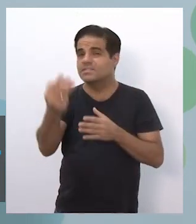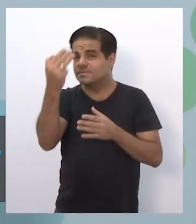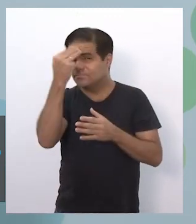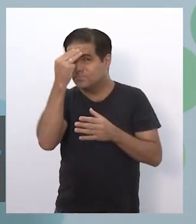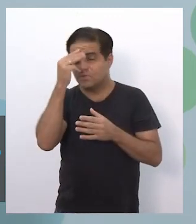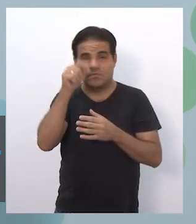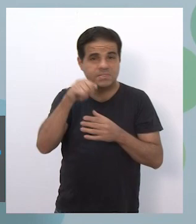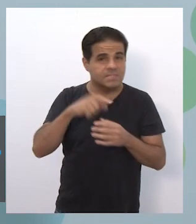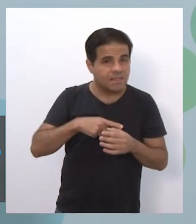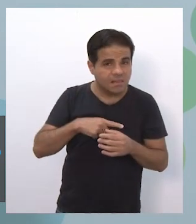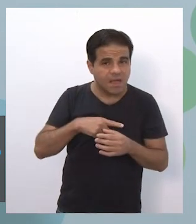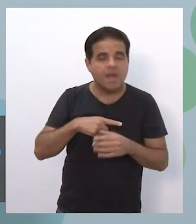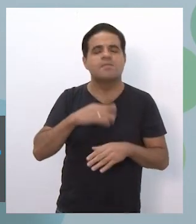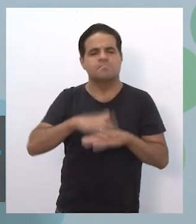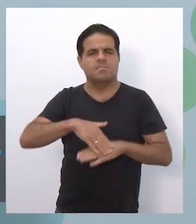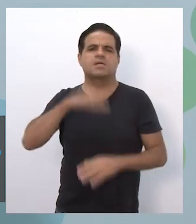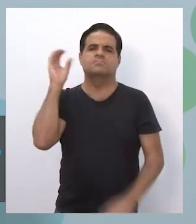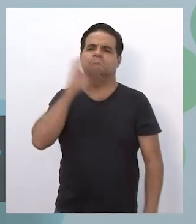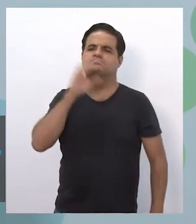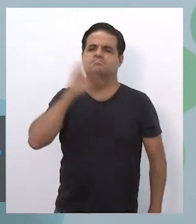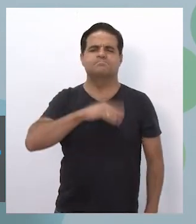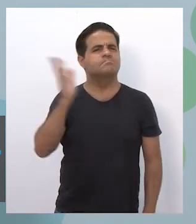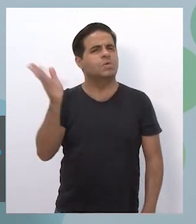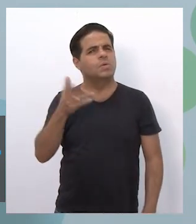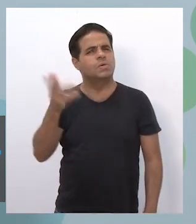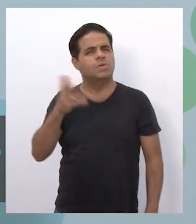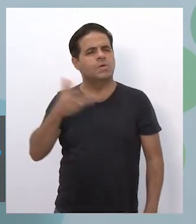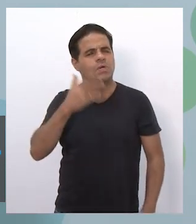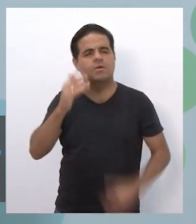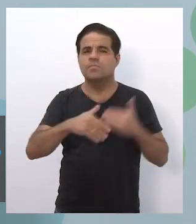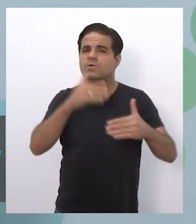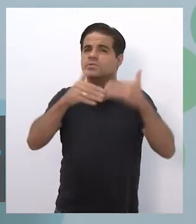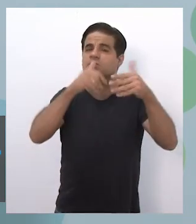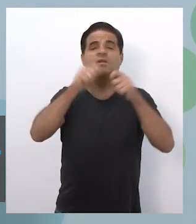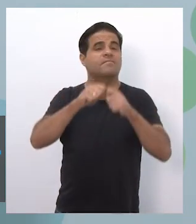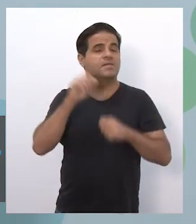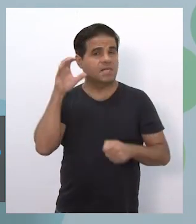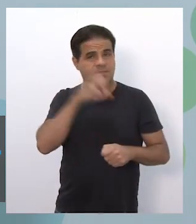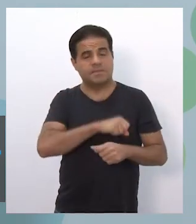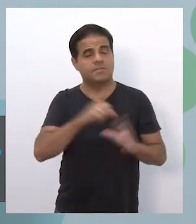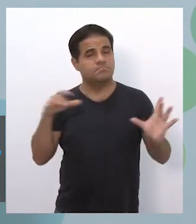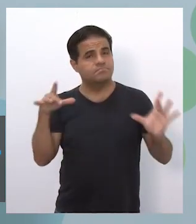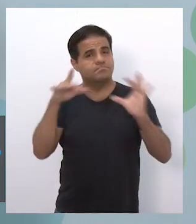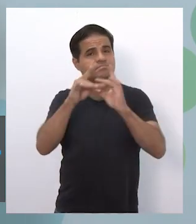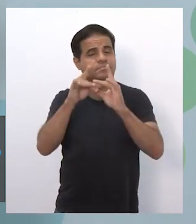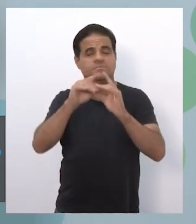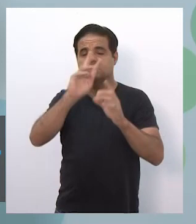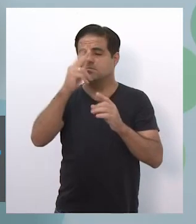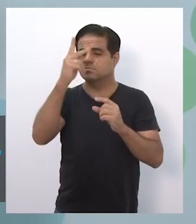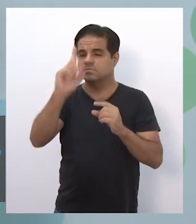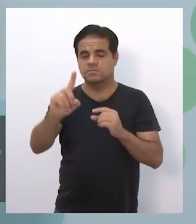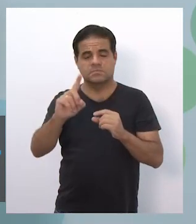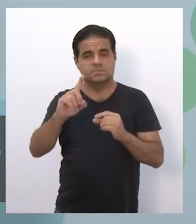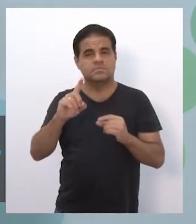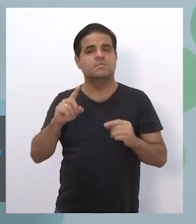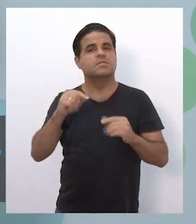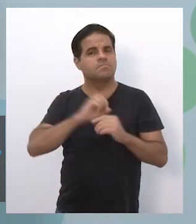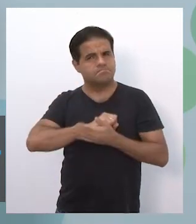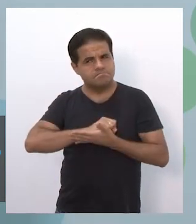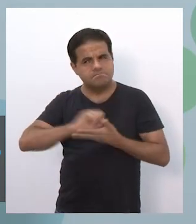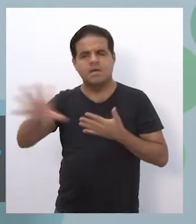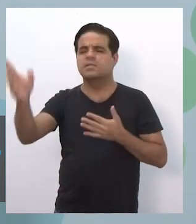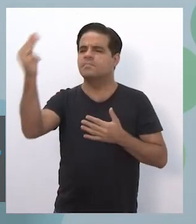vocês tiverem, mais rápido vai ser, tá? Então o processador faz rapidamente essa ligação e esse HD já faz para a memória